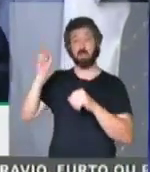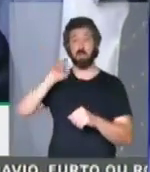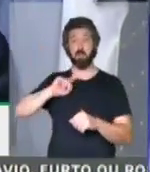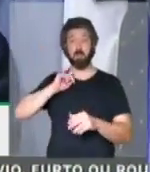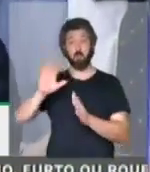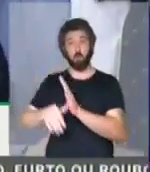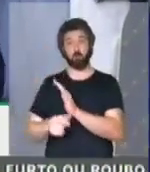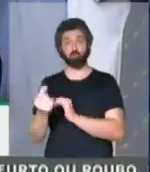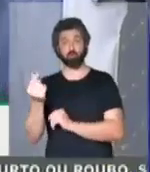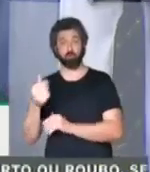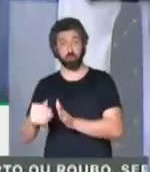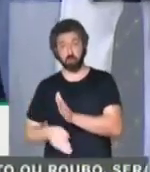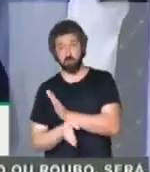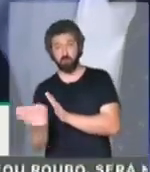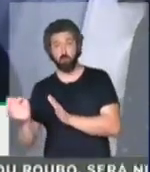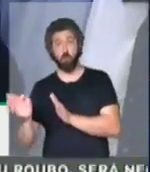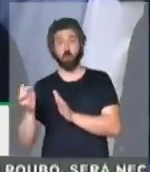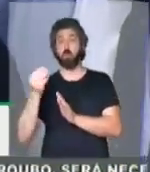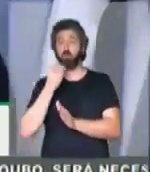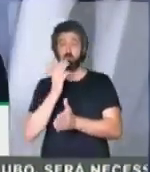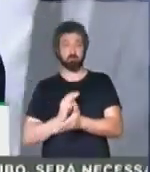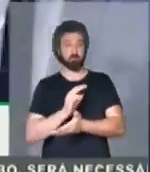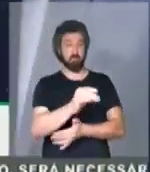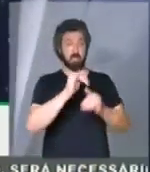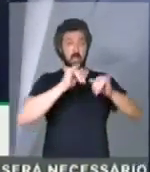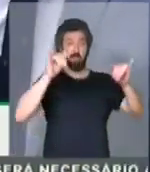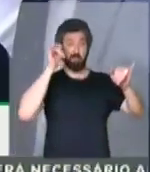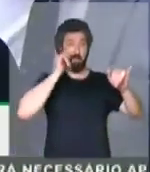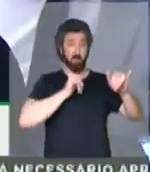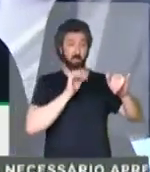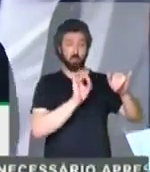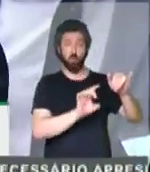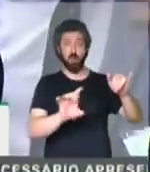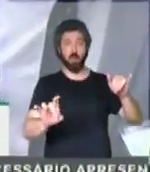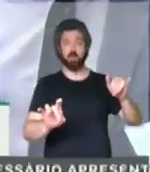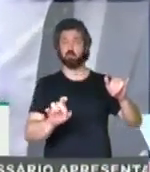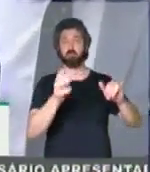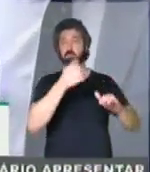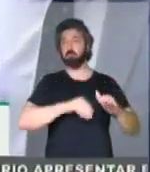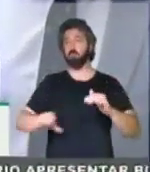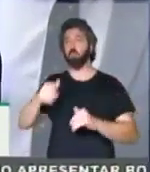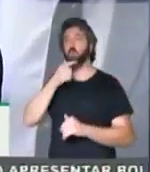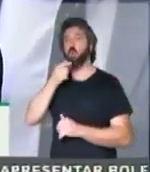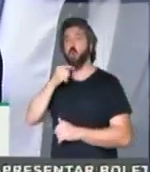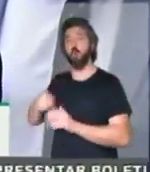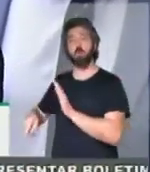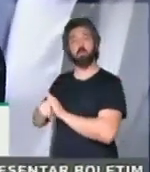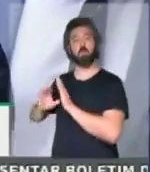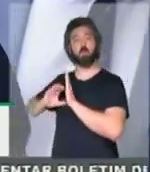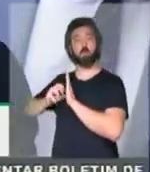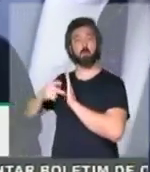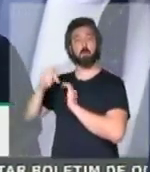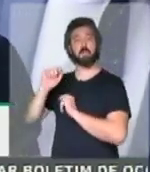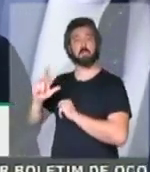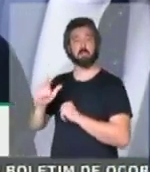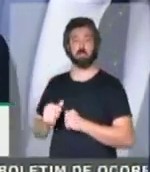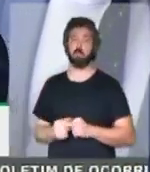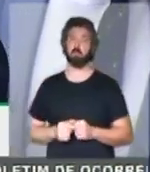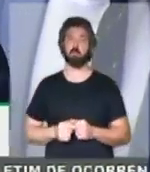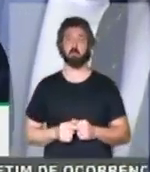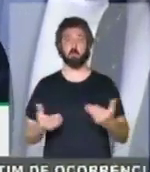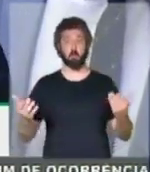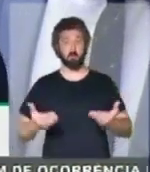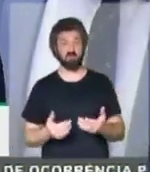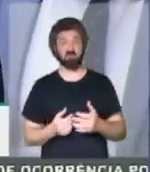minas gerais estreou o dinheiro que deveria ser aplicado na campanha de mulheres para campanha de homens do seu partido do psl